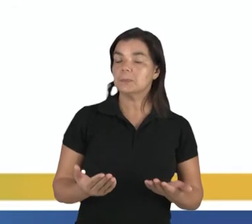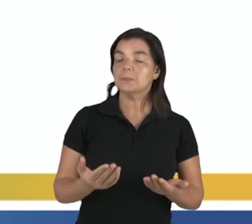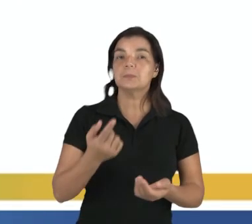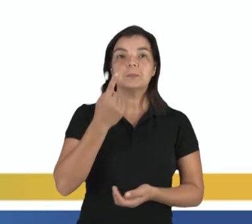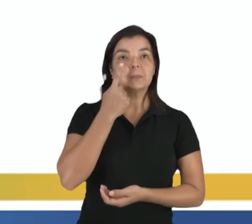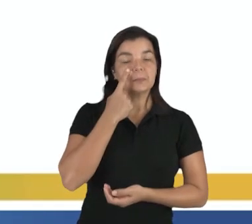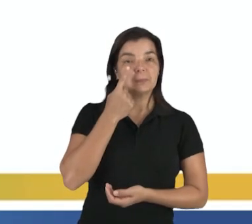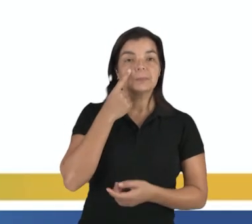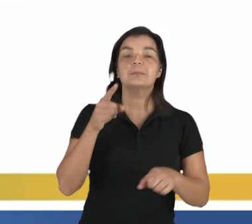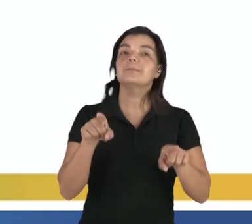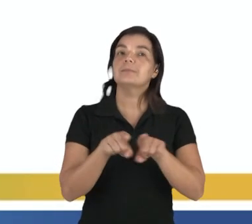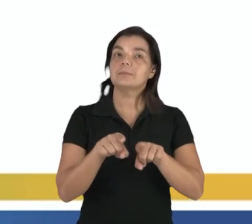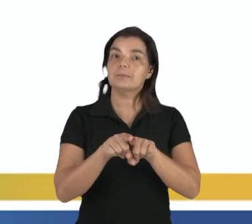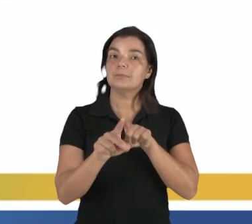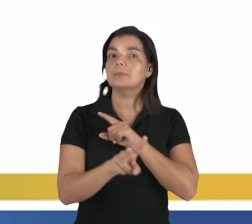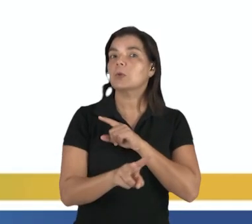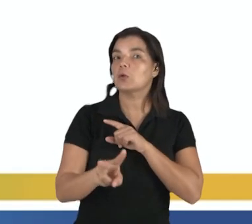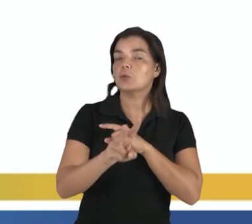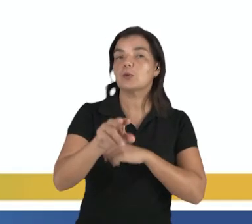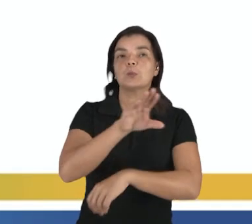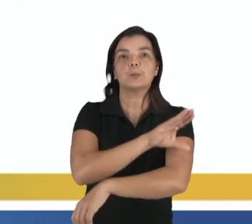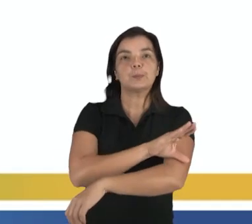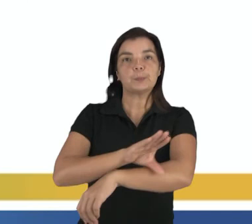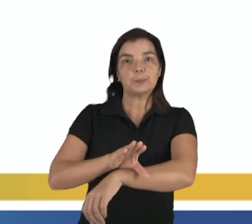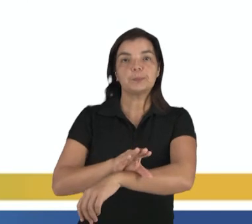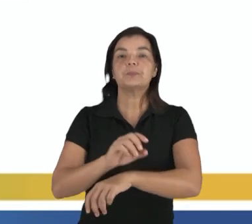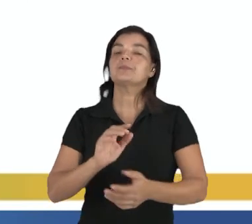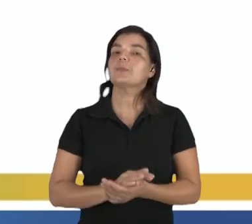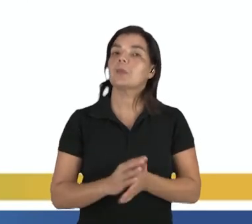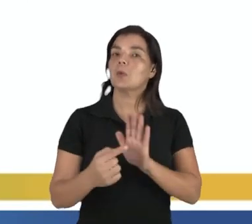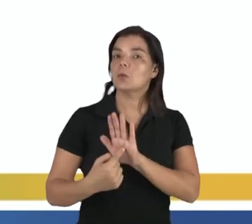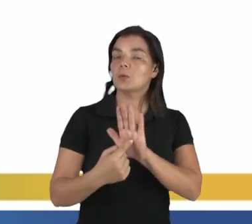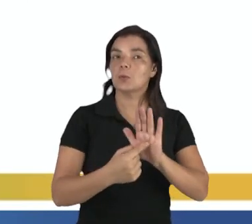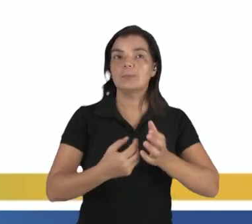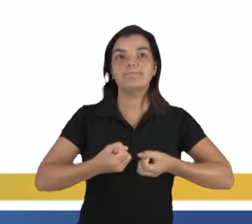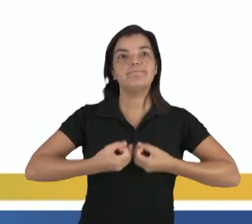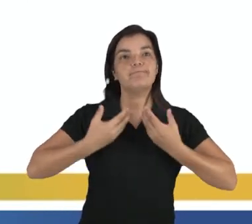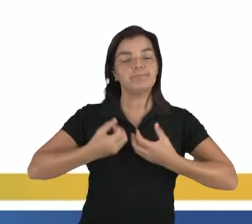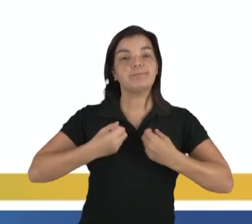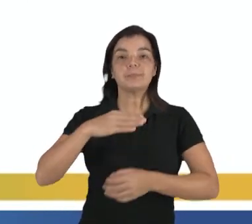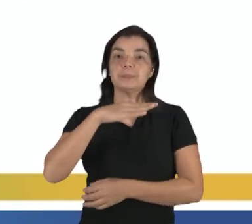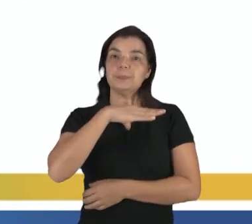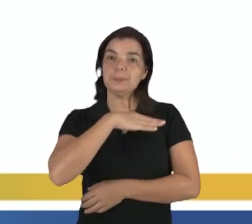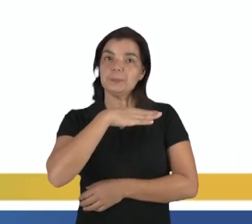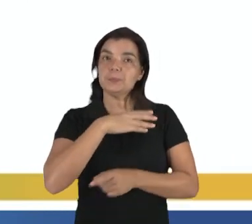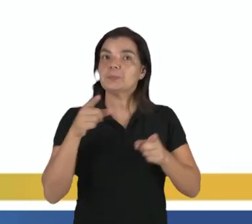podemos observar também os valores culturais, como demonstrado